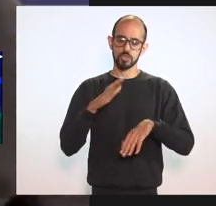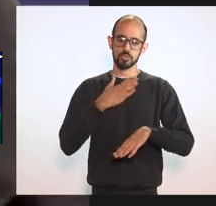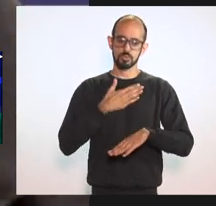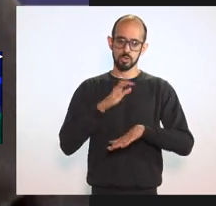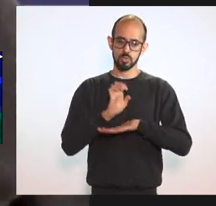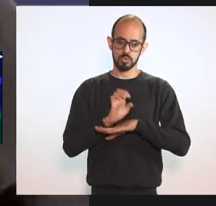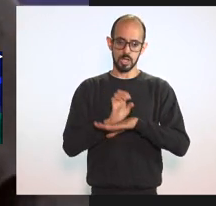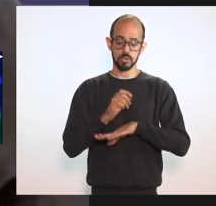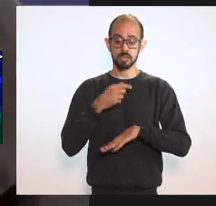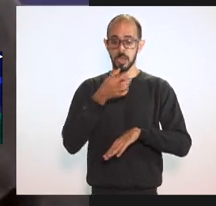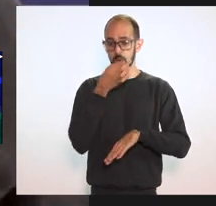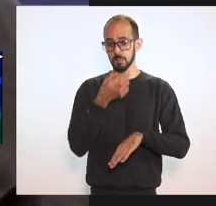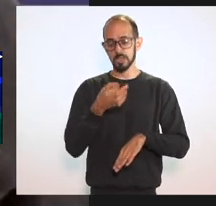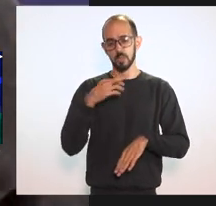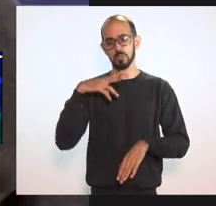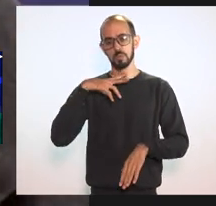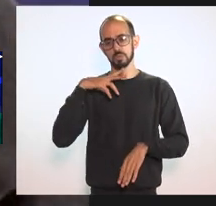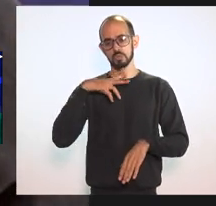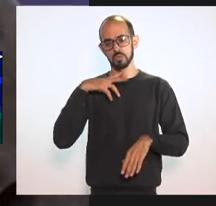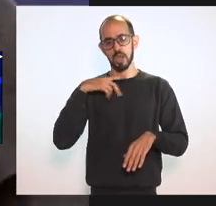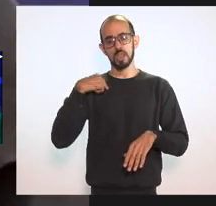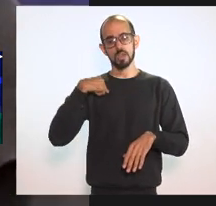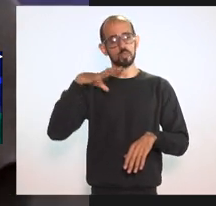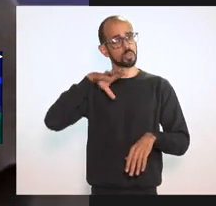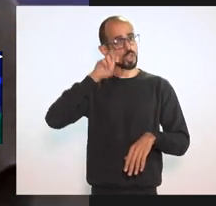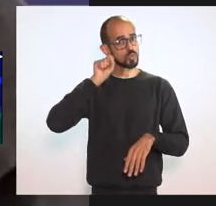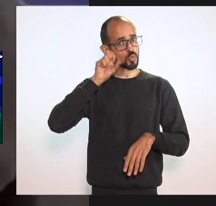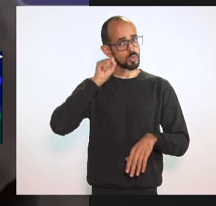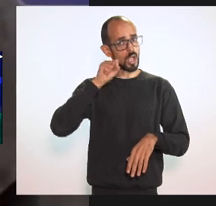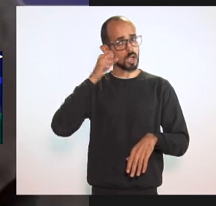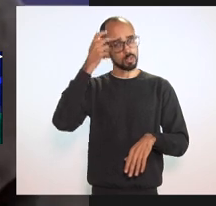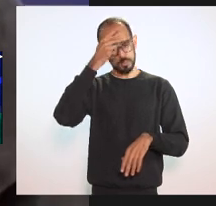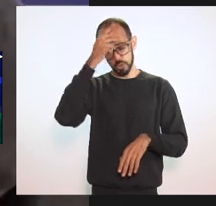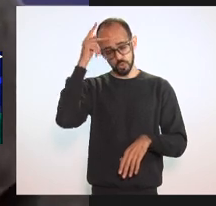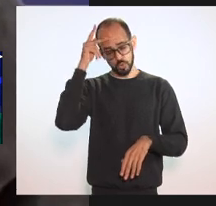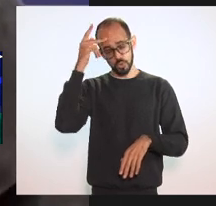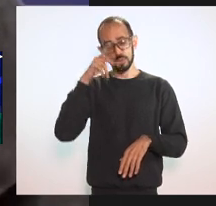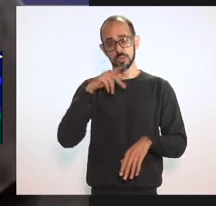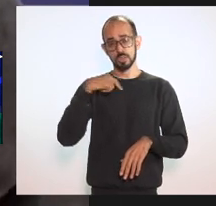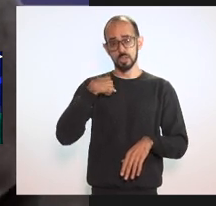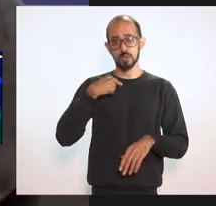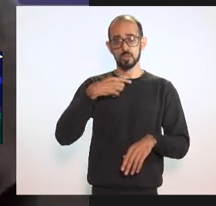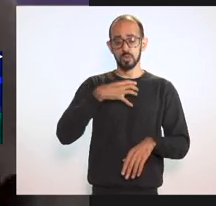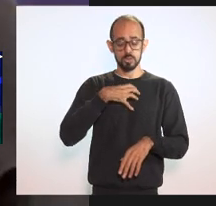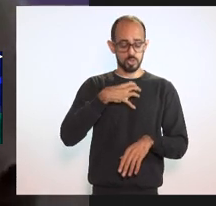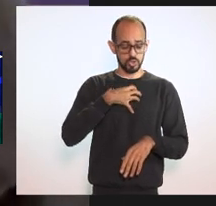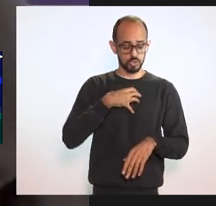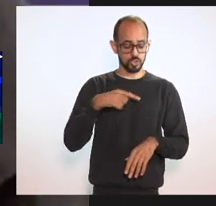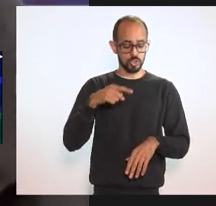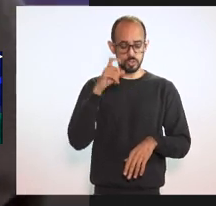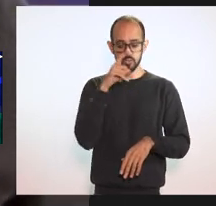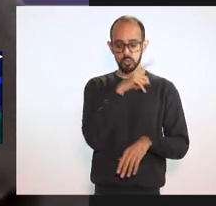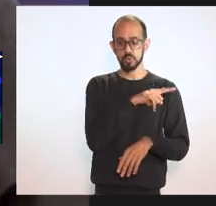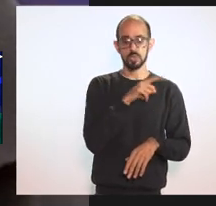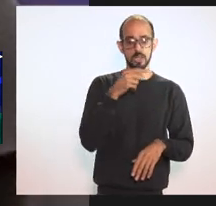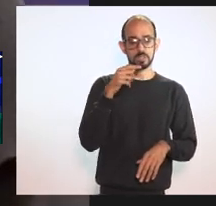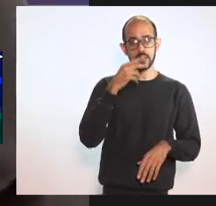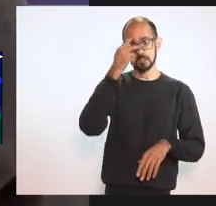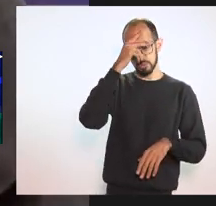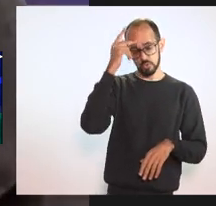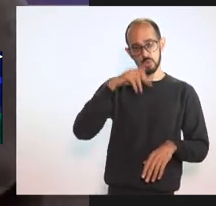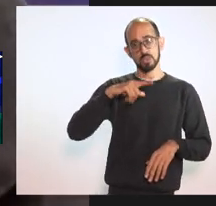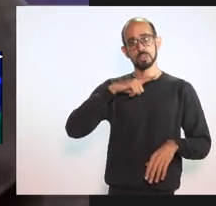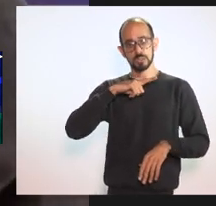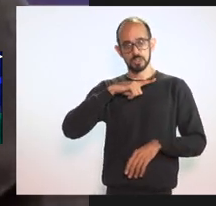minha pessoal tem ouvido as pessoas têm convivido com as dificuldades que as pessoas têm passado